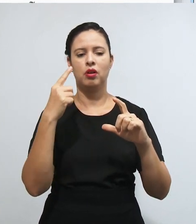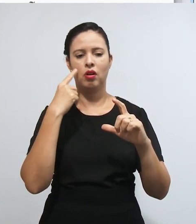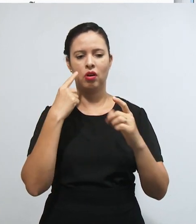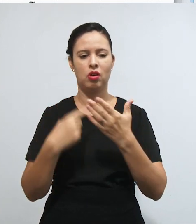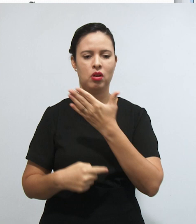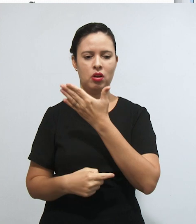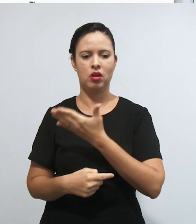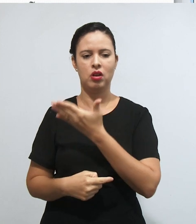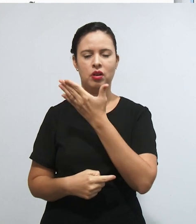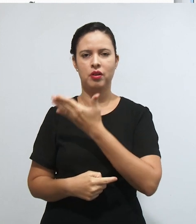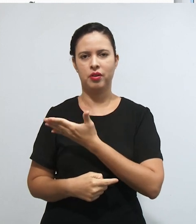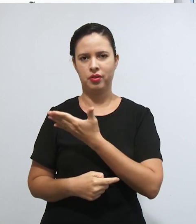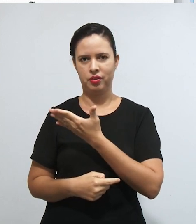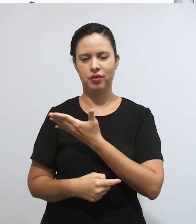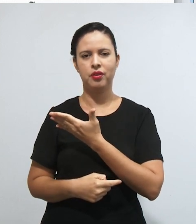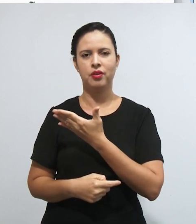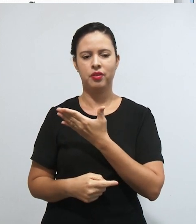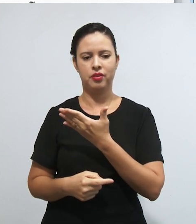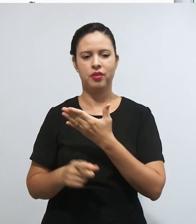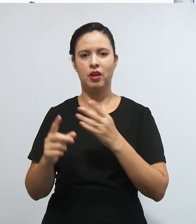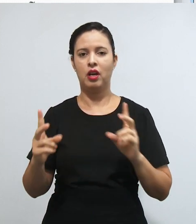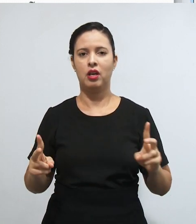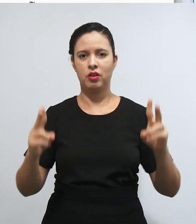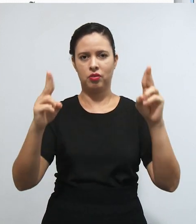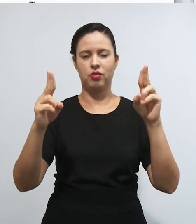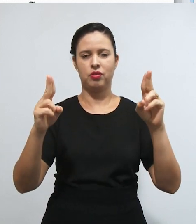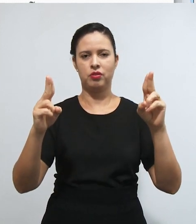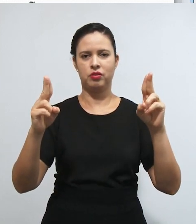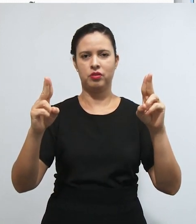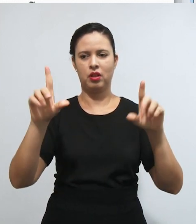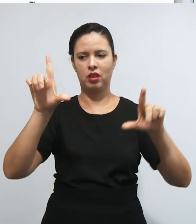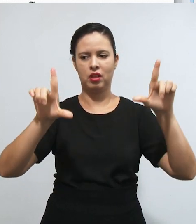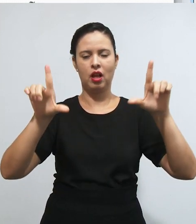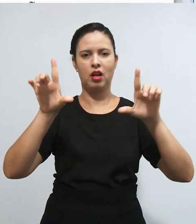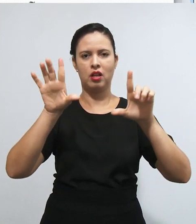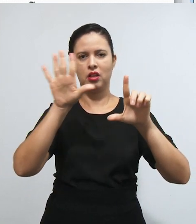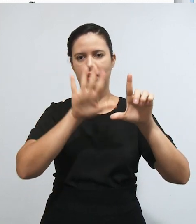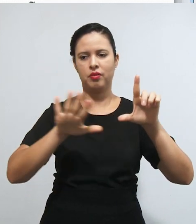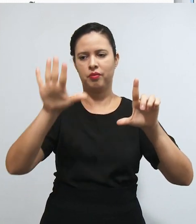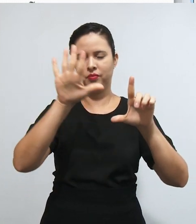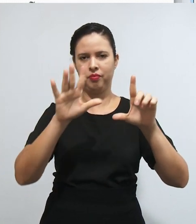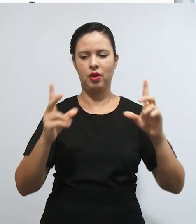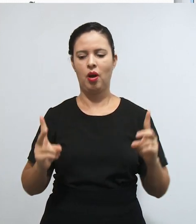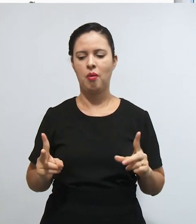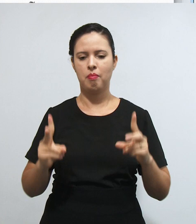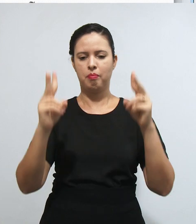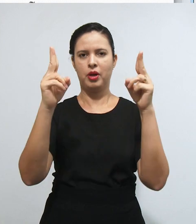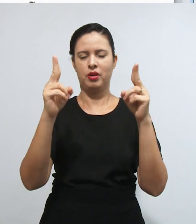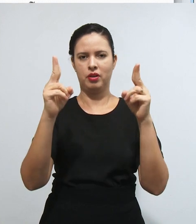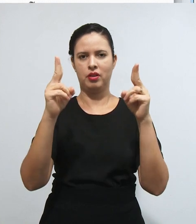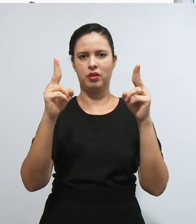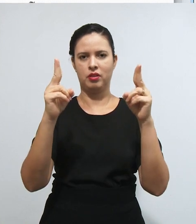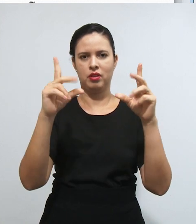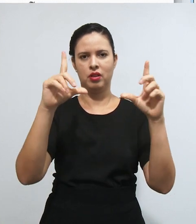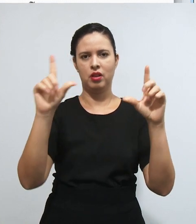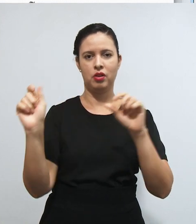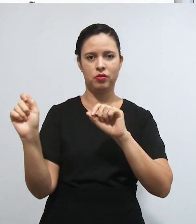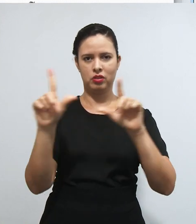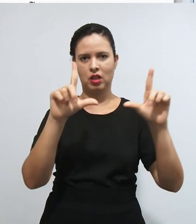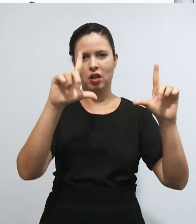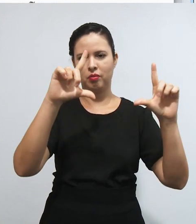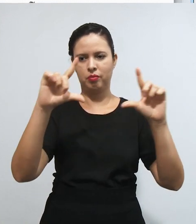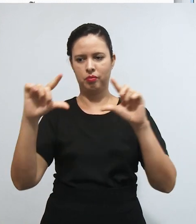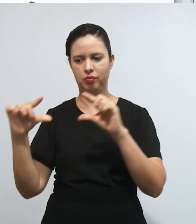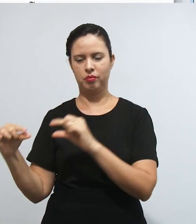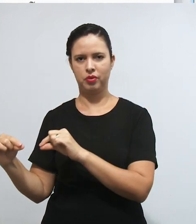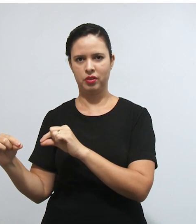de tela, né? O recorte de tela, quando você clica aqui, ele vai minimizar o PowerPoint e vai mostrar a tela que está atrás, ó. Vou trazer